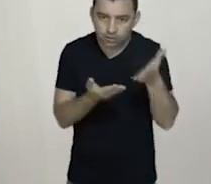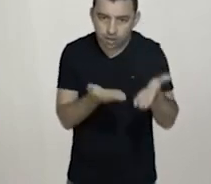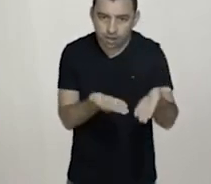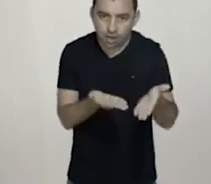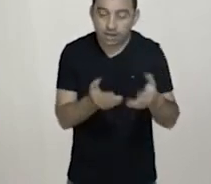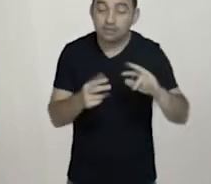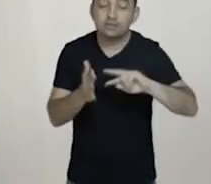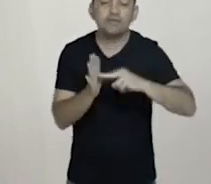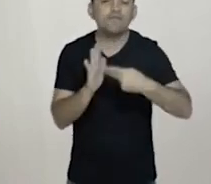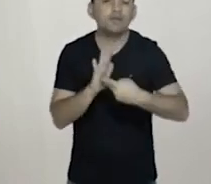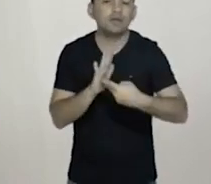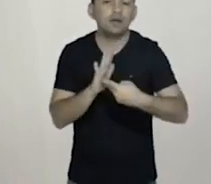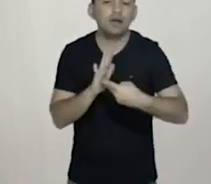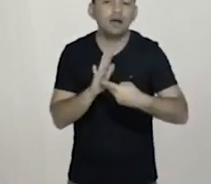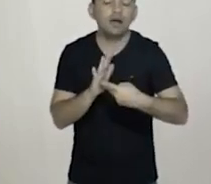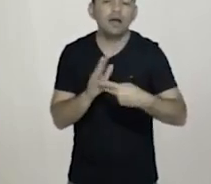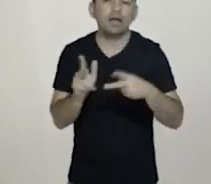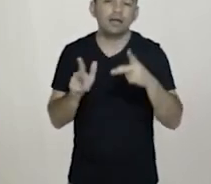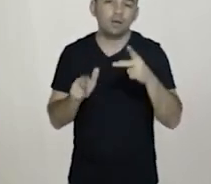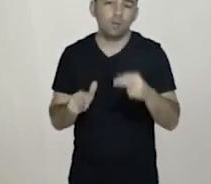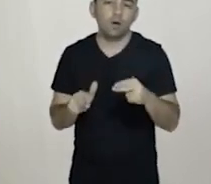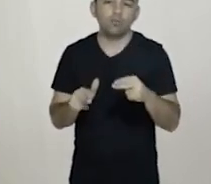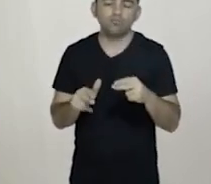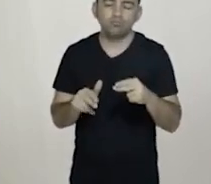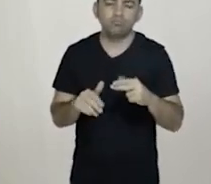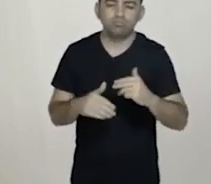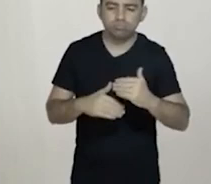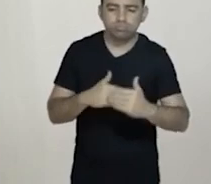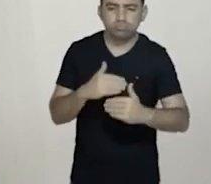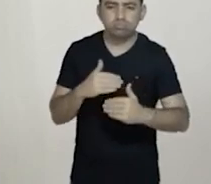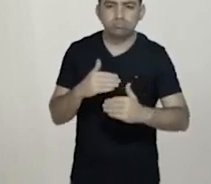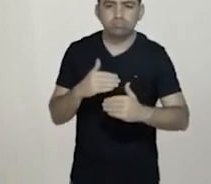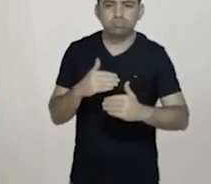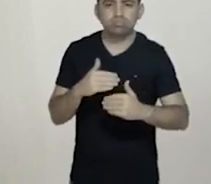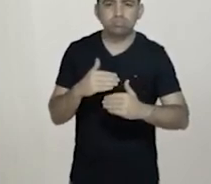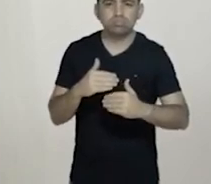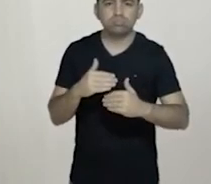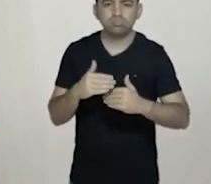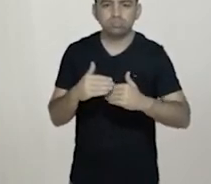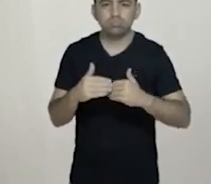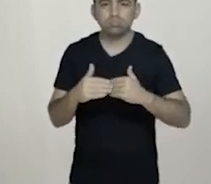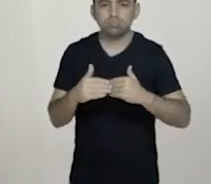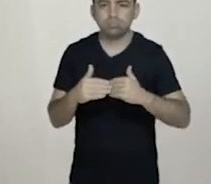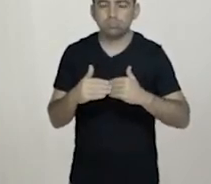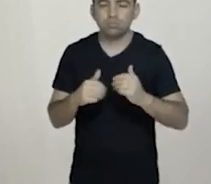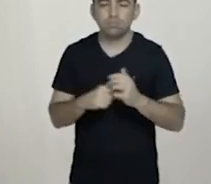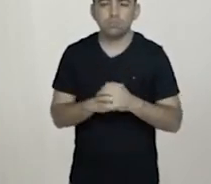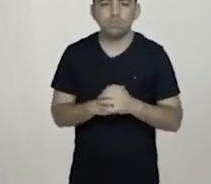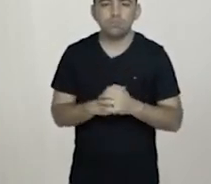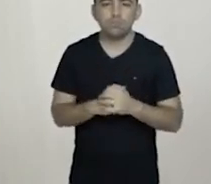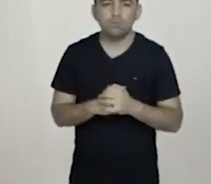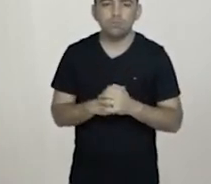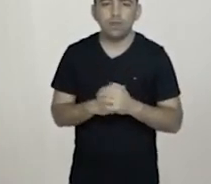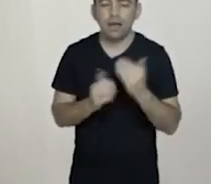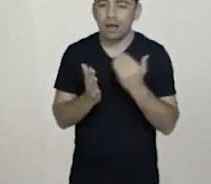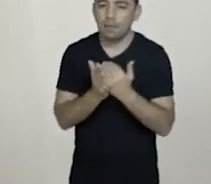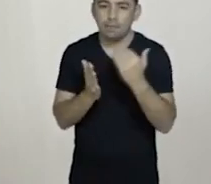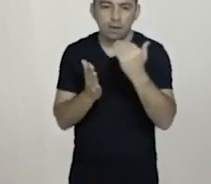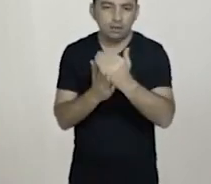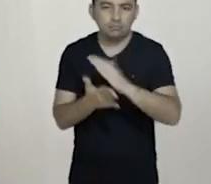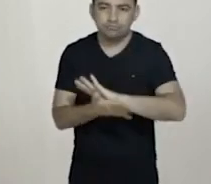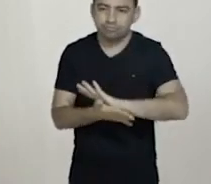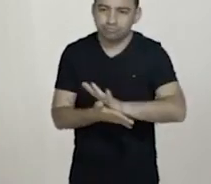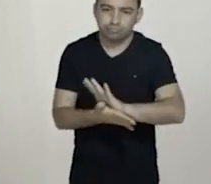um passo rumo a um tempo cada vez mais agressivo